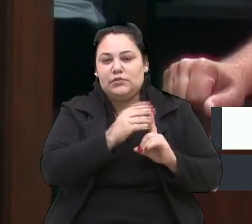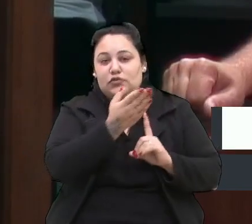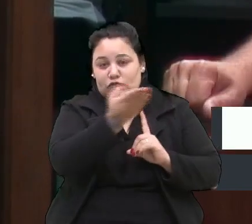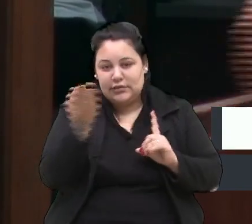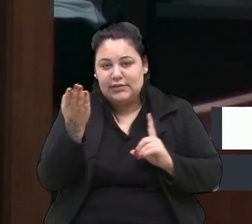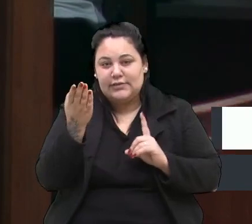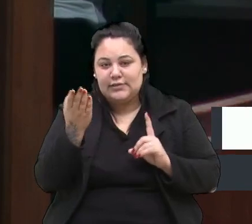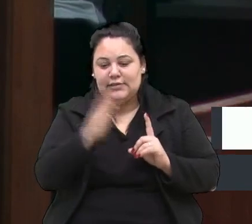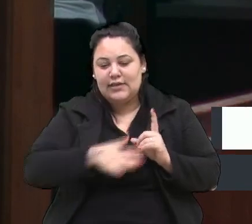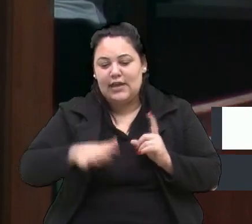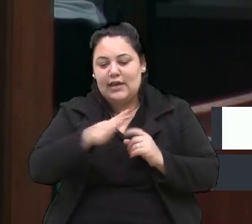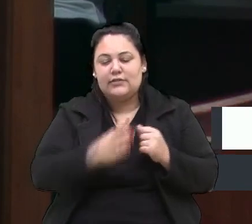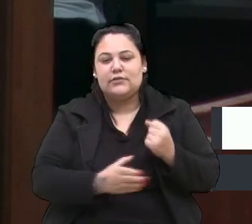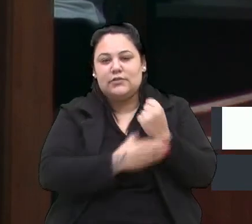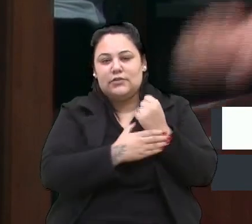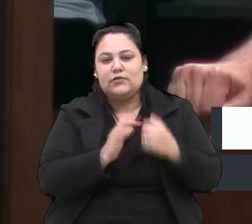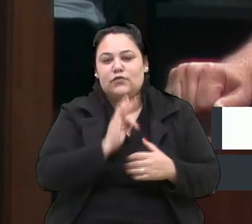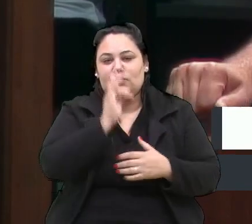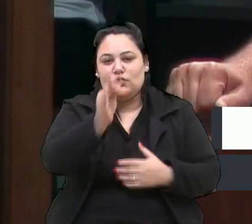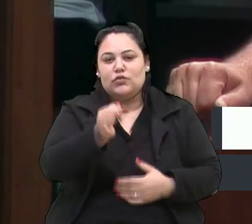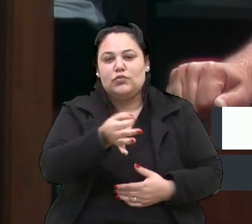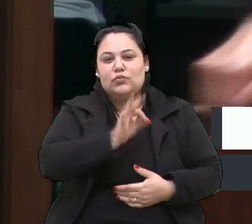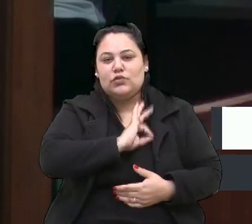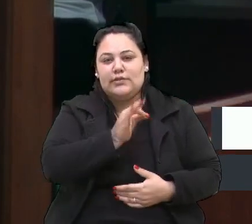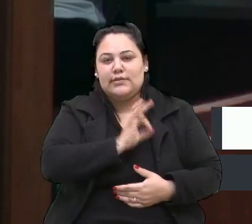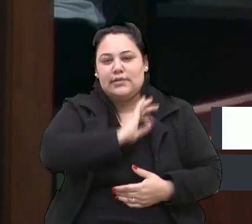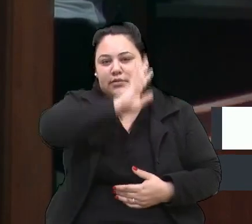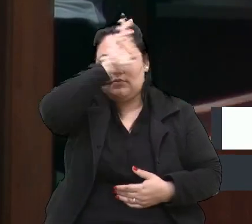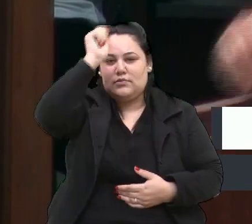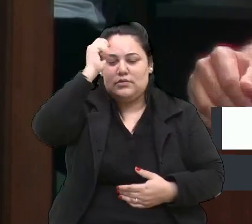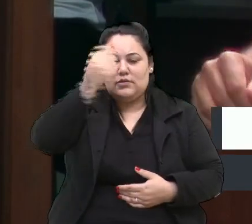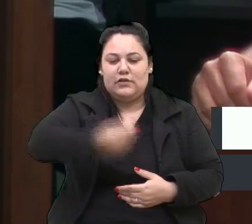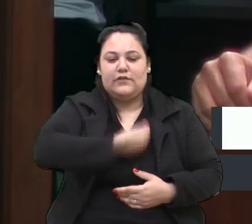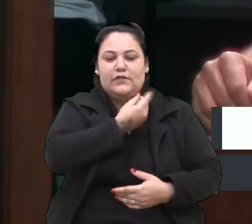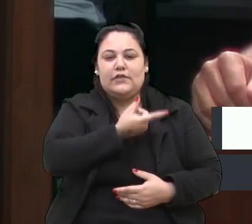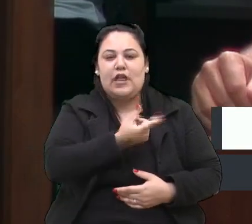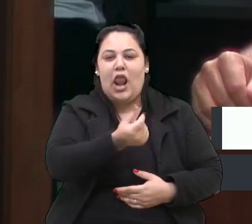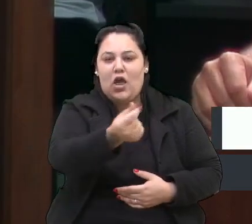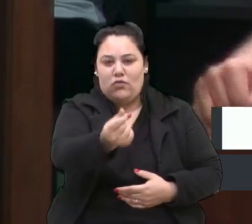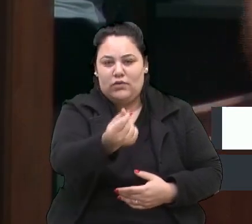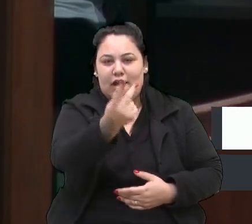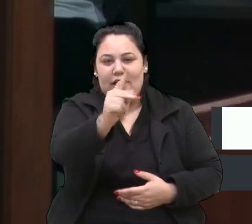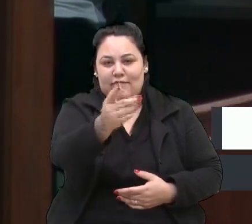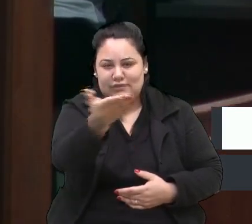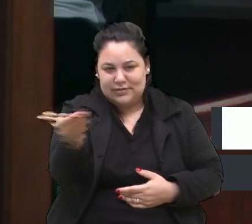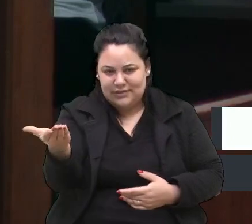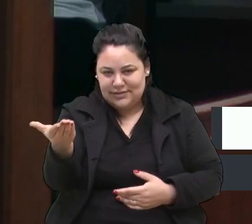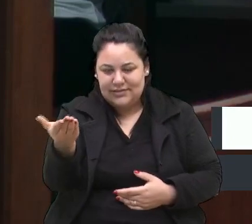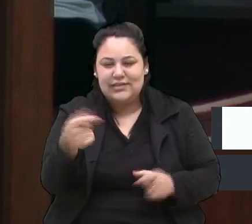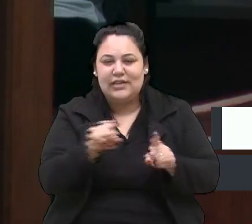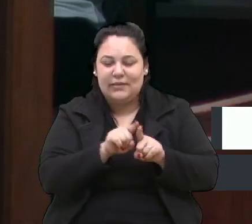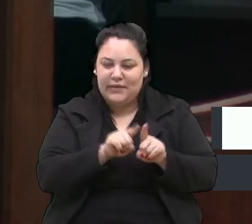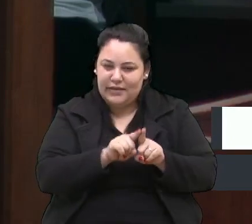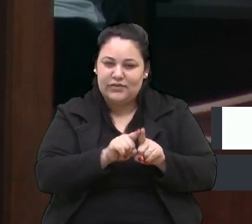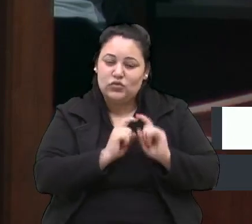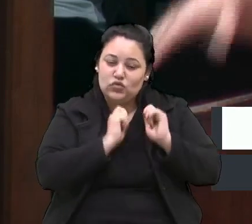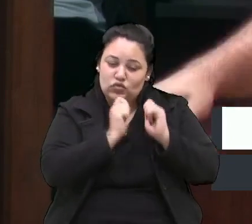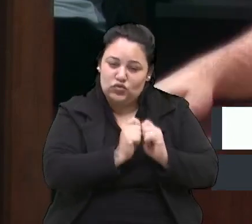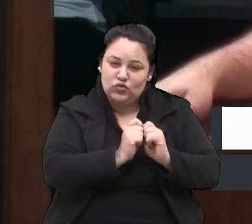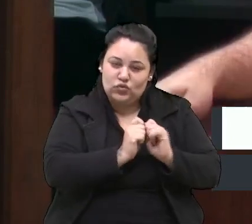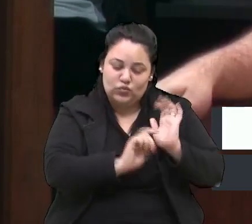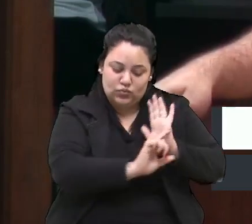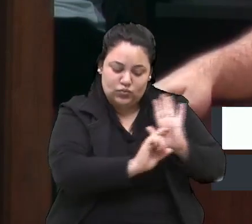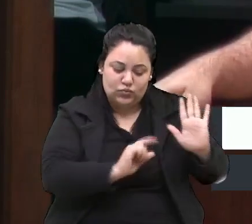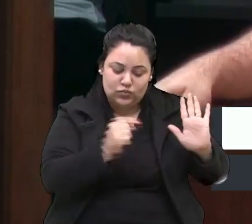categoria, futuros policiais municipais. Vida longa à Guarda, e que, além dessa correção na